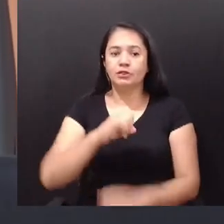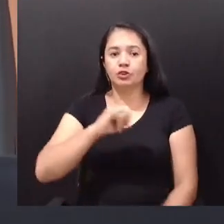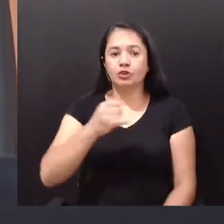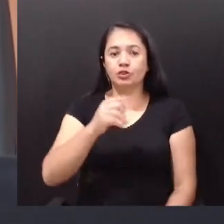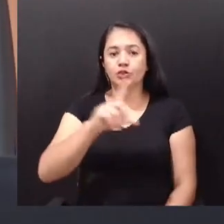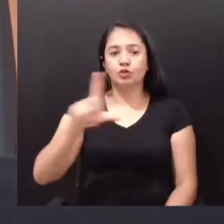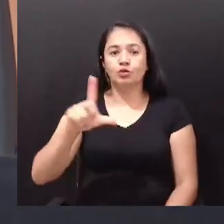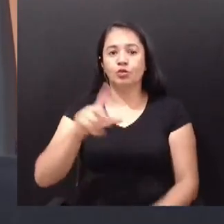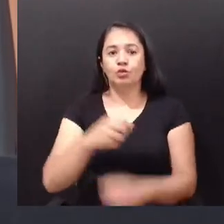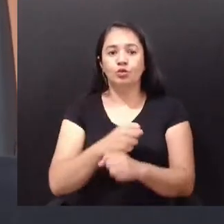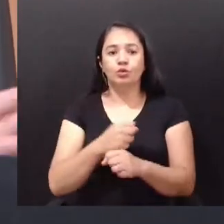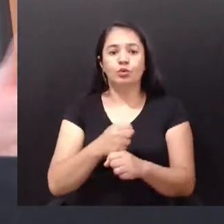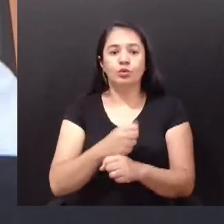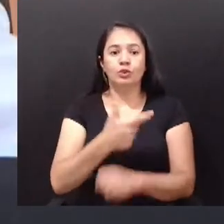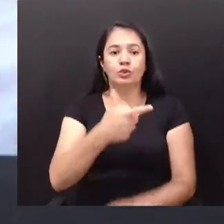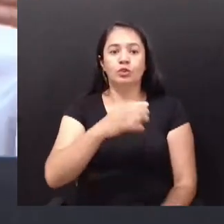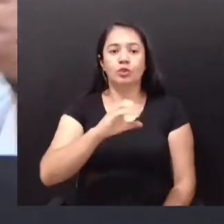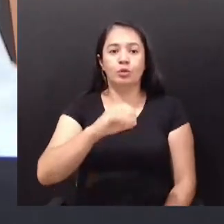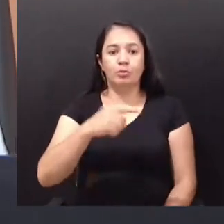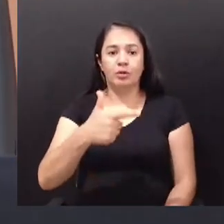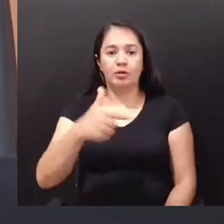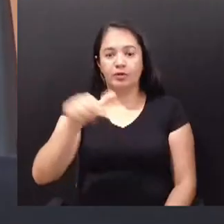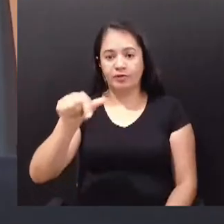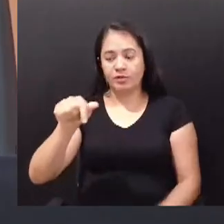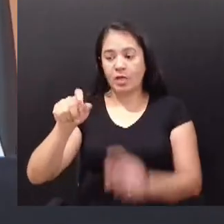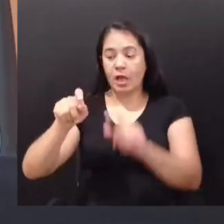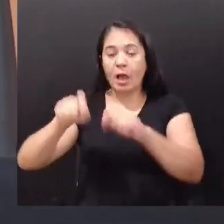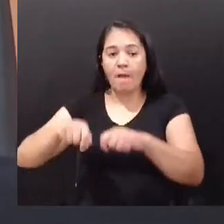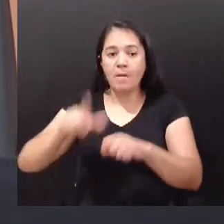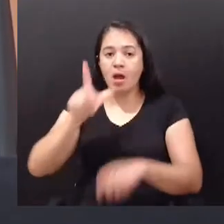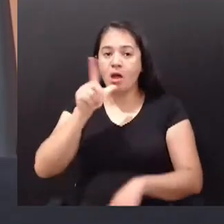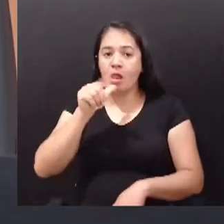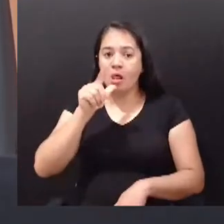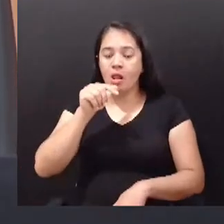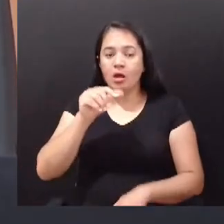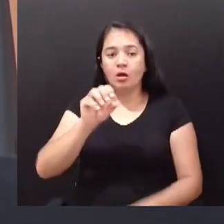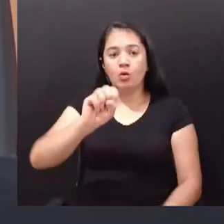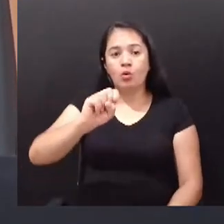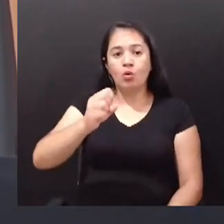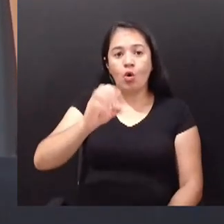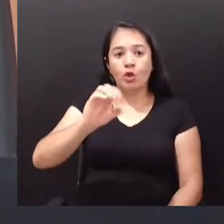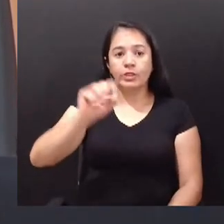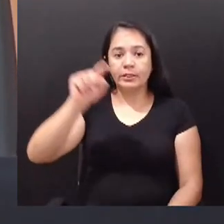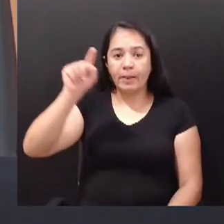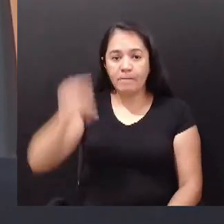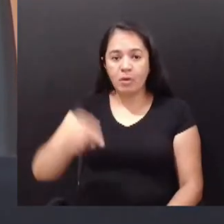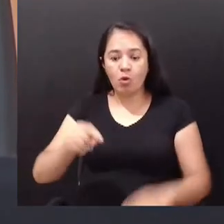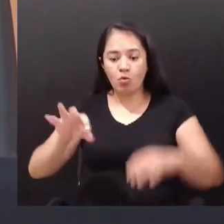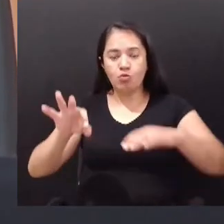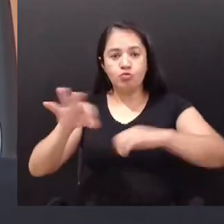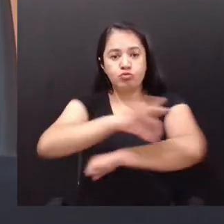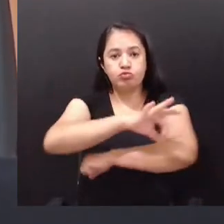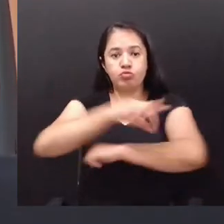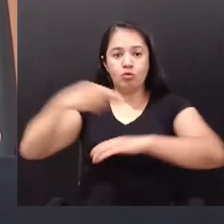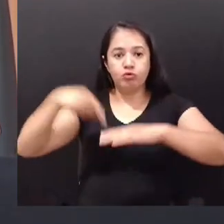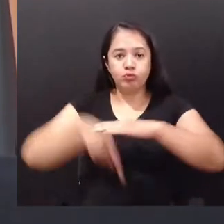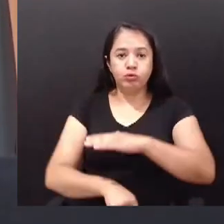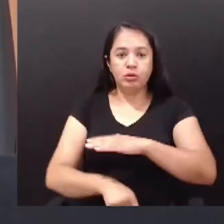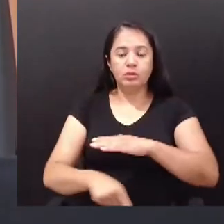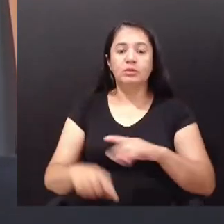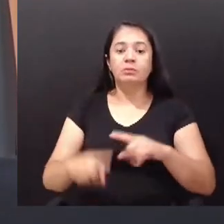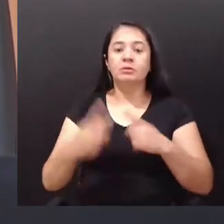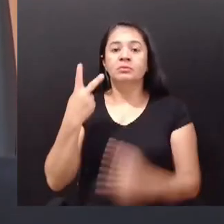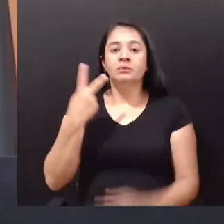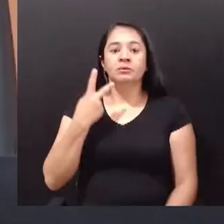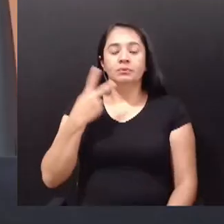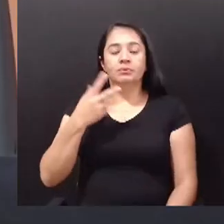e uma capacidade de reserva para a água de 80 mil metros cúbicos. Ao término, o vereador Igor Diego